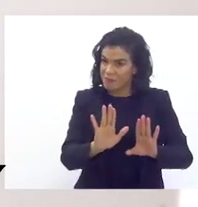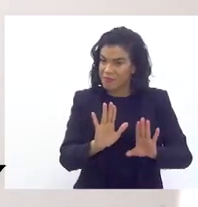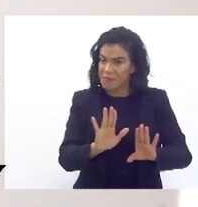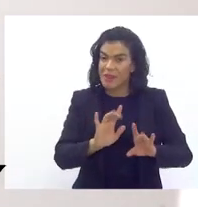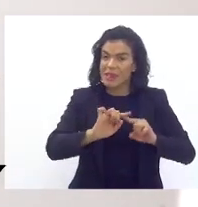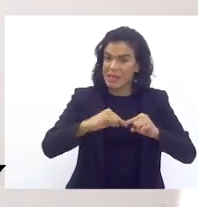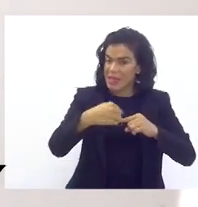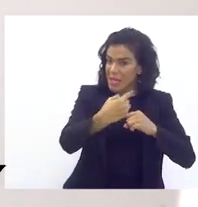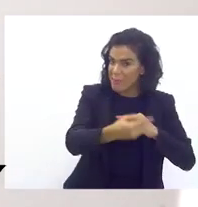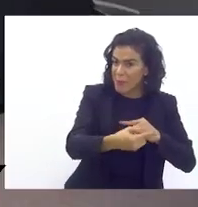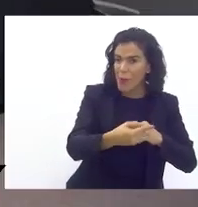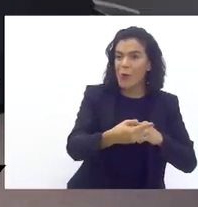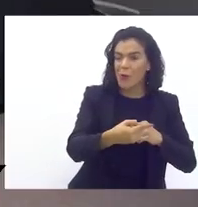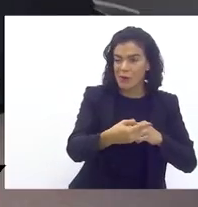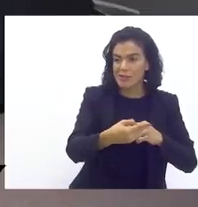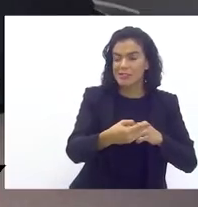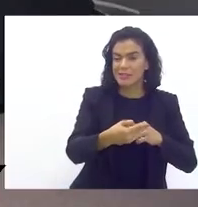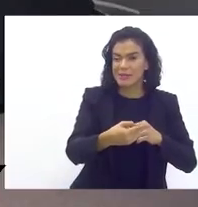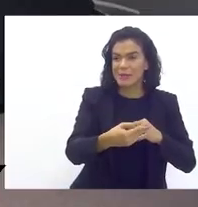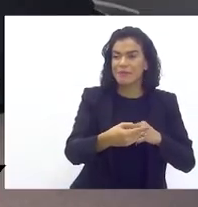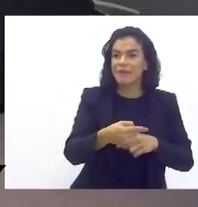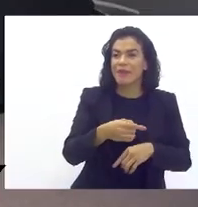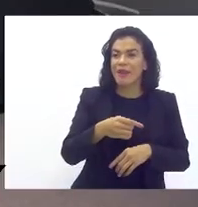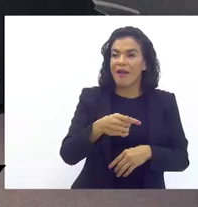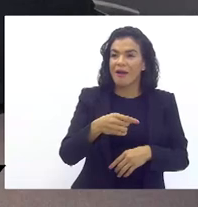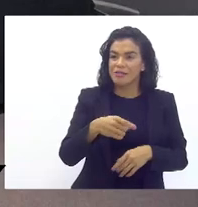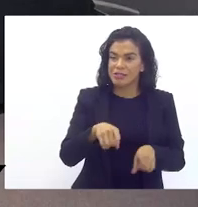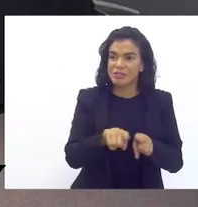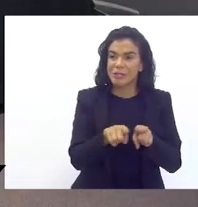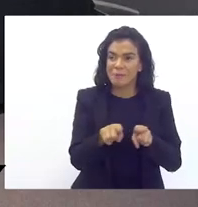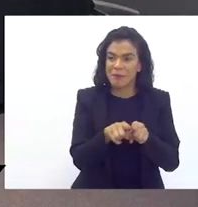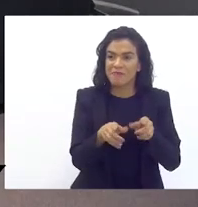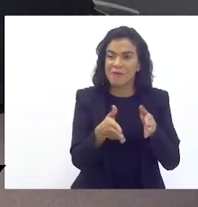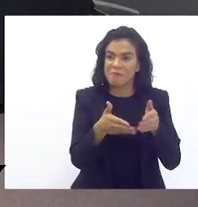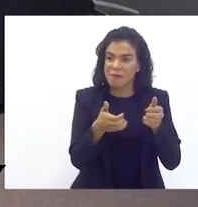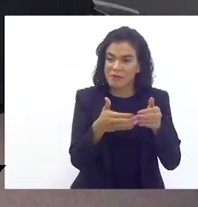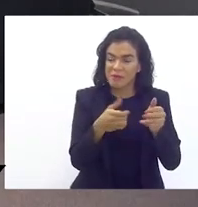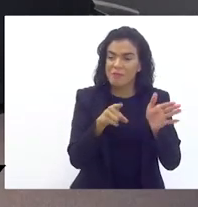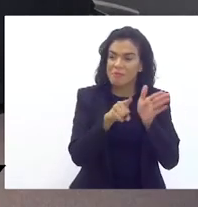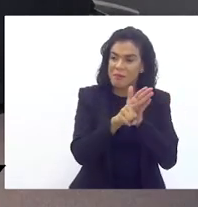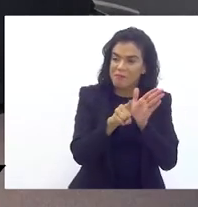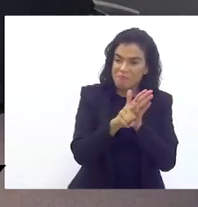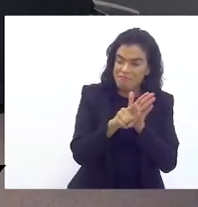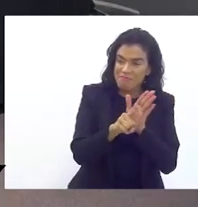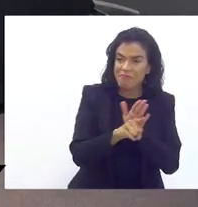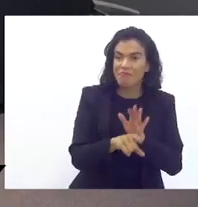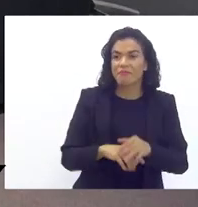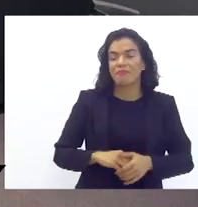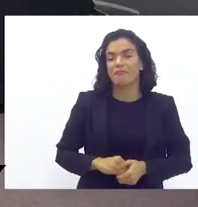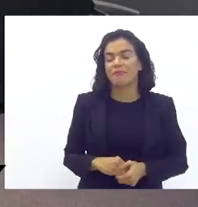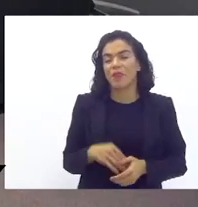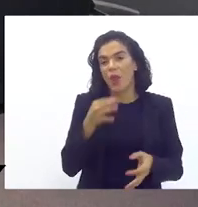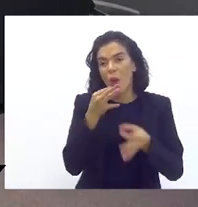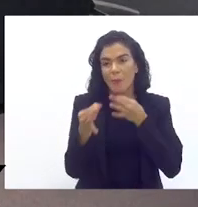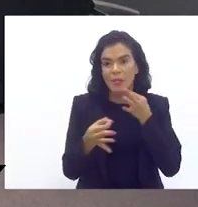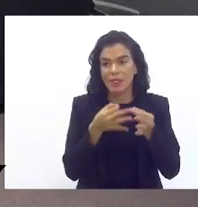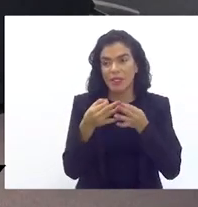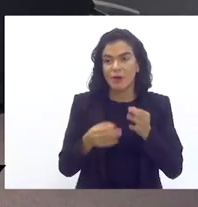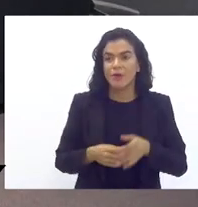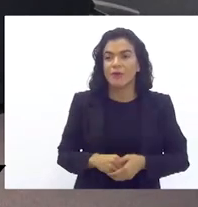você vai ser em estado a dar alguma outra opinião sobre o assunto